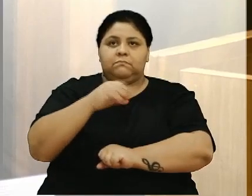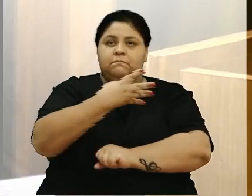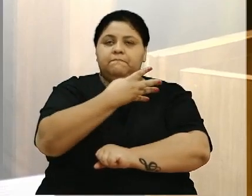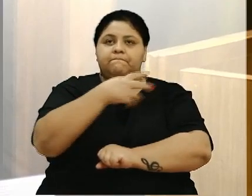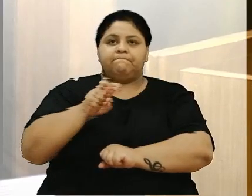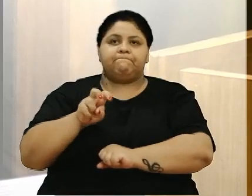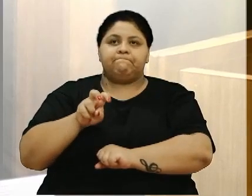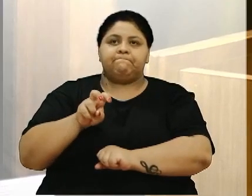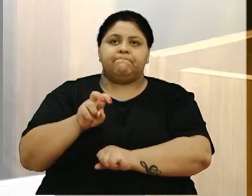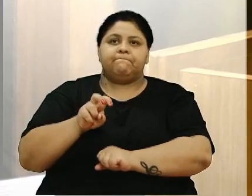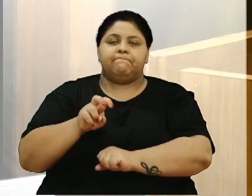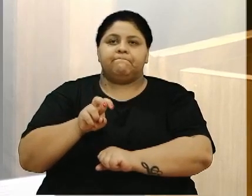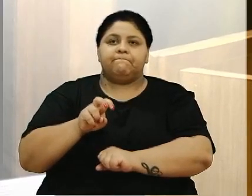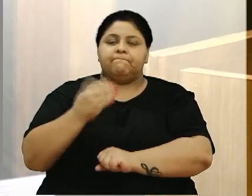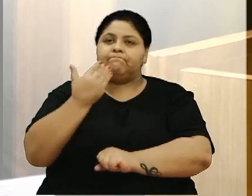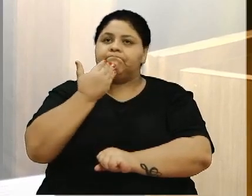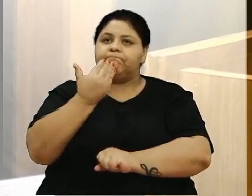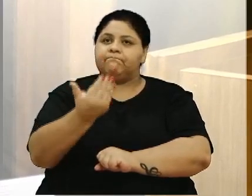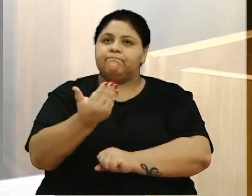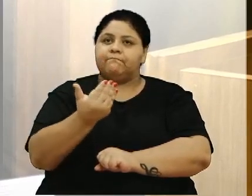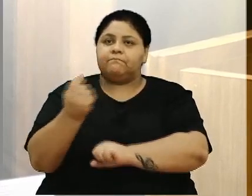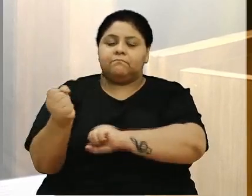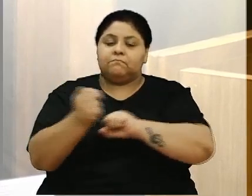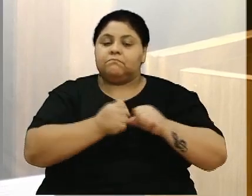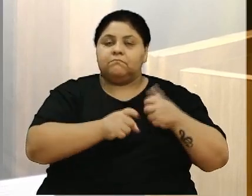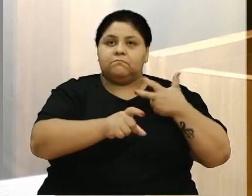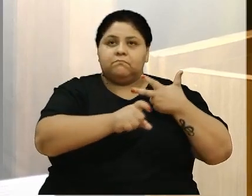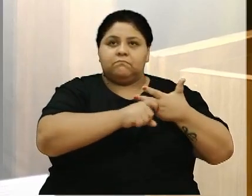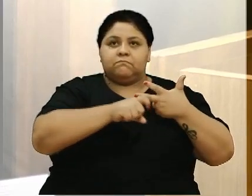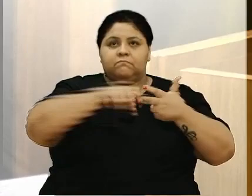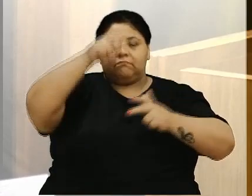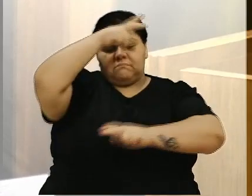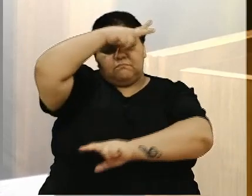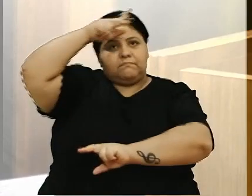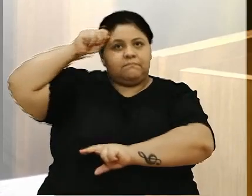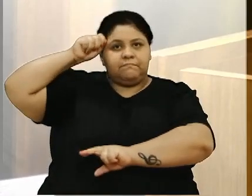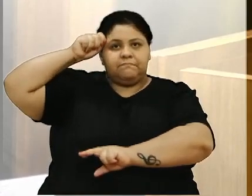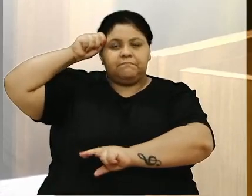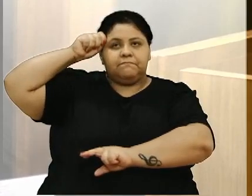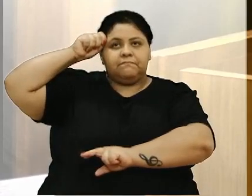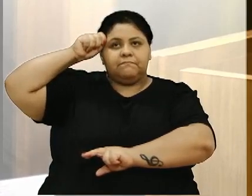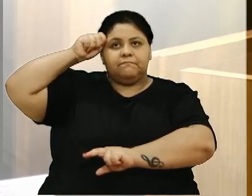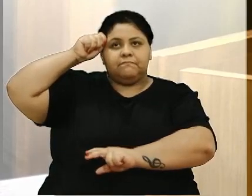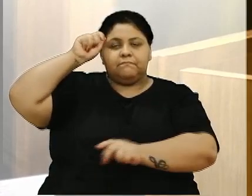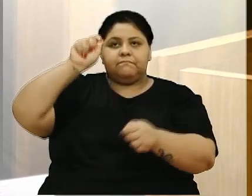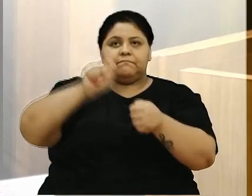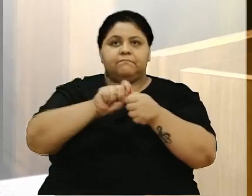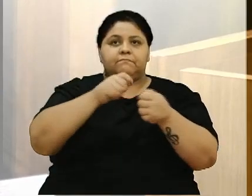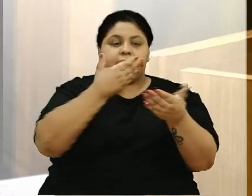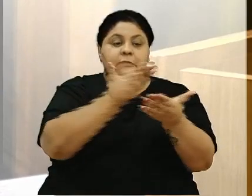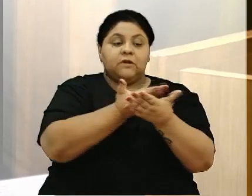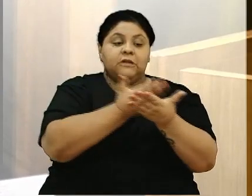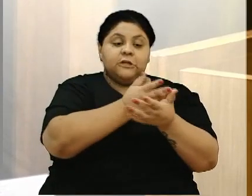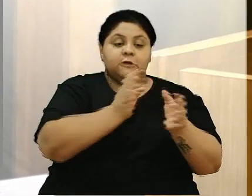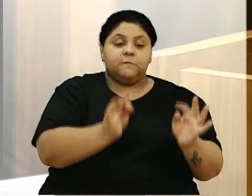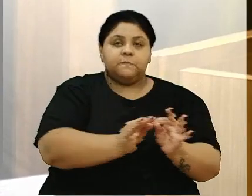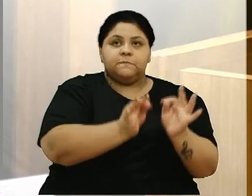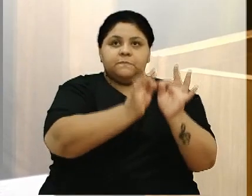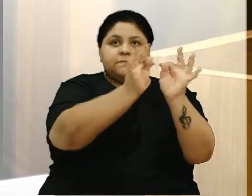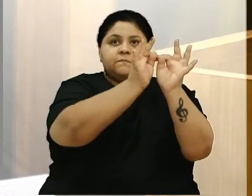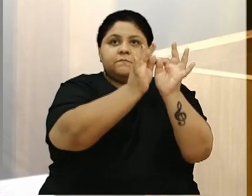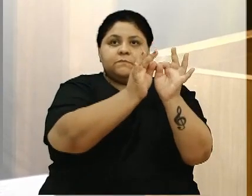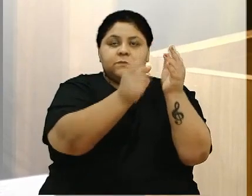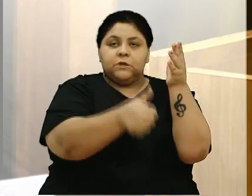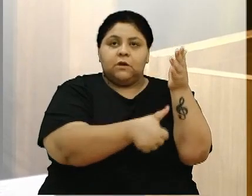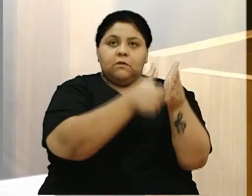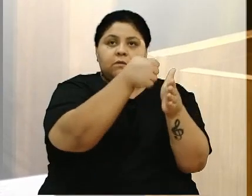2045, solicitando o Poder Executivo Municipal que realize um estudo técnico,